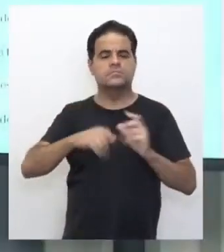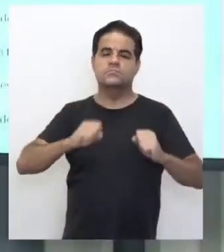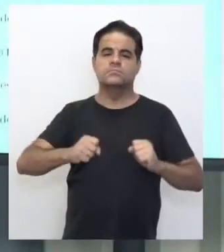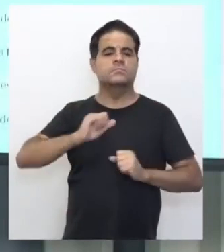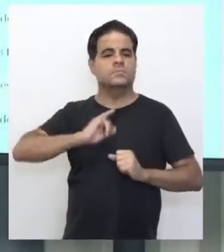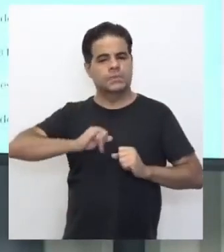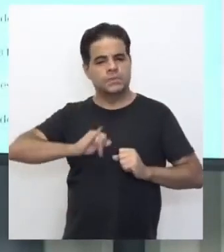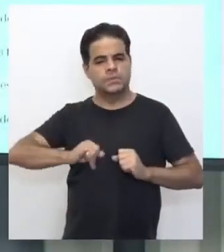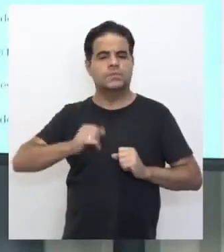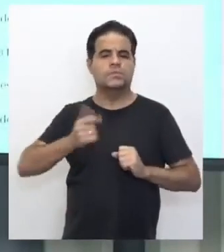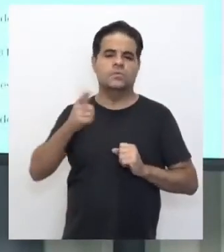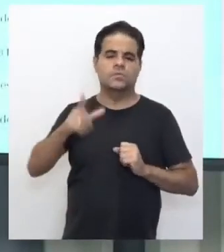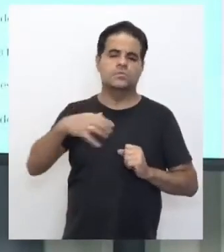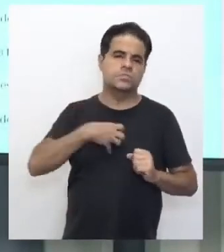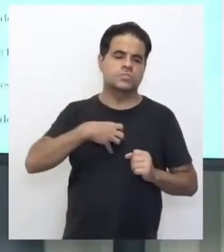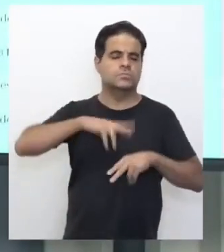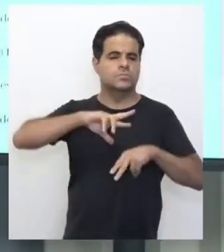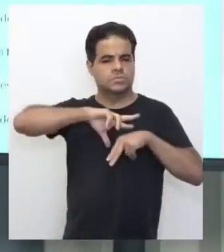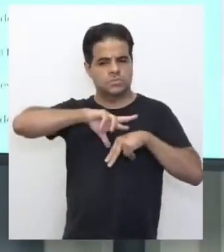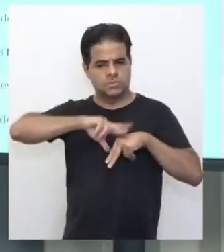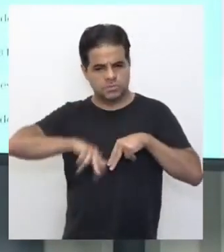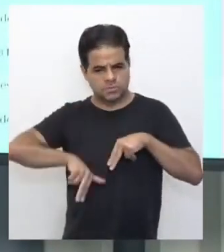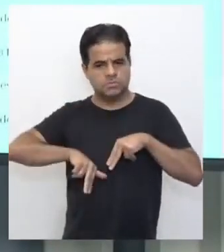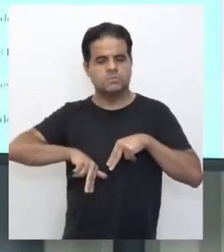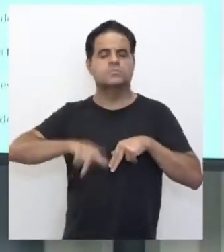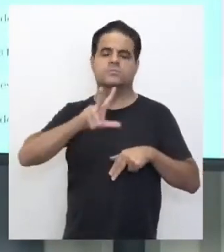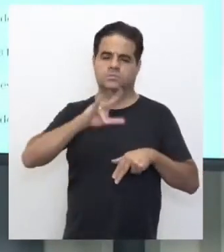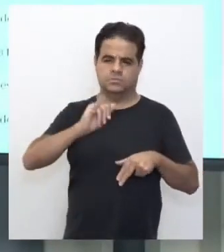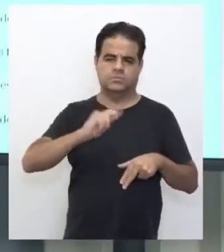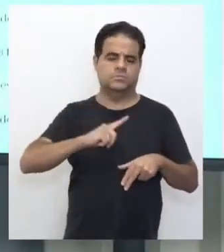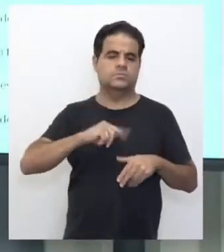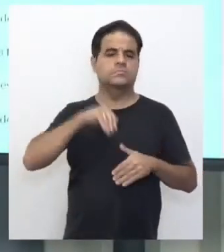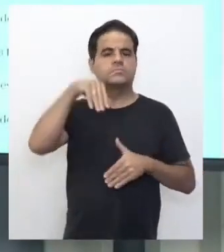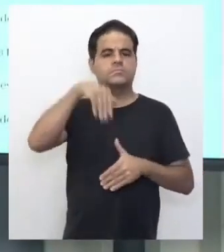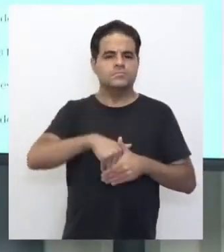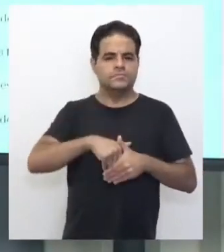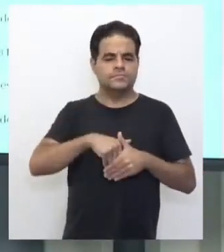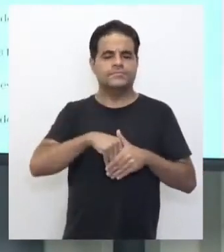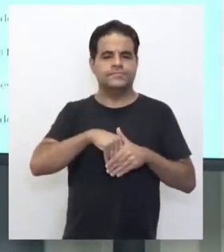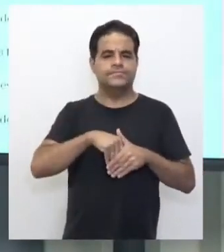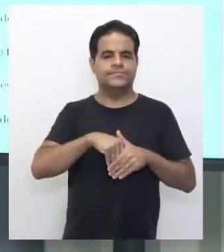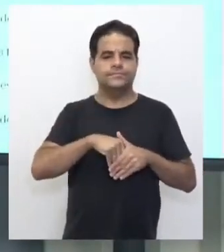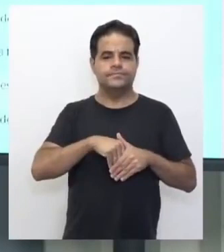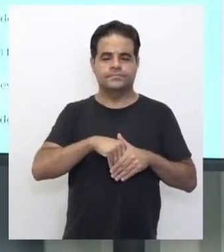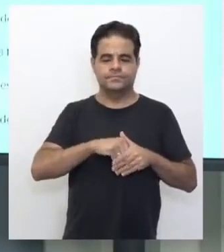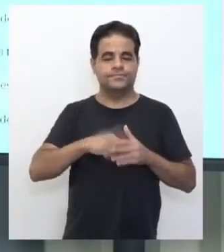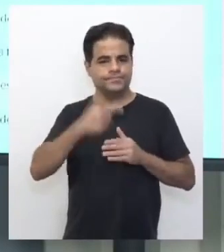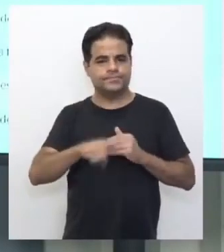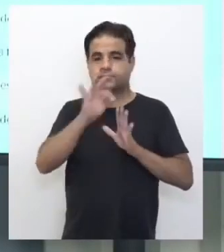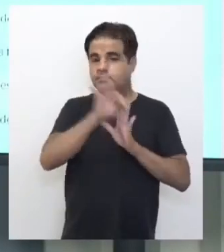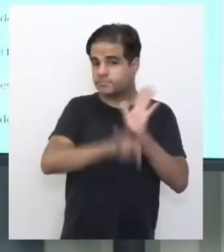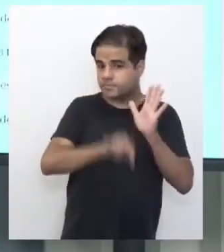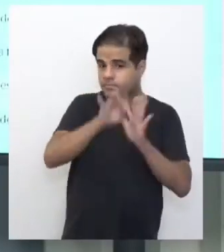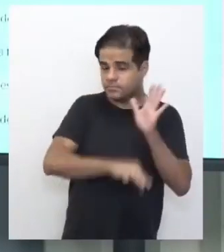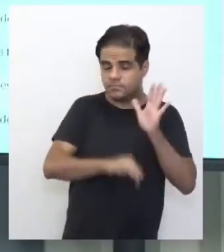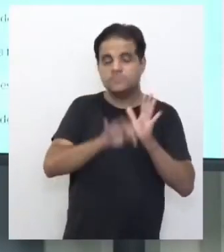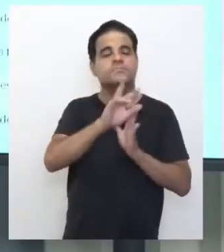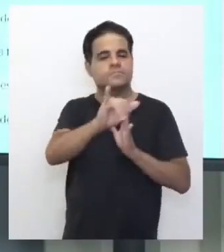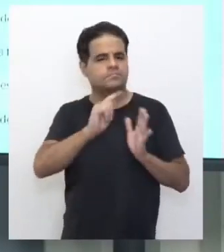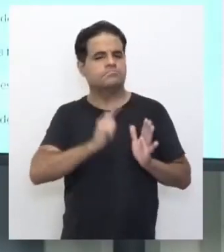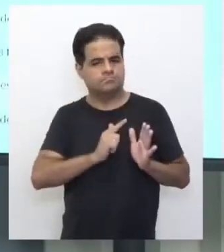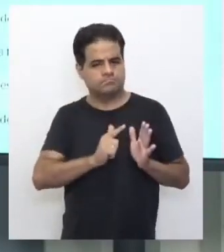narrativa, pode ser outro tipo de gênero, mas que vai ter dentro do seu... outro tipo de texto, desculpa, que vai ter